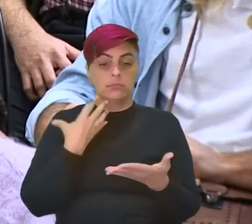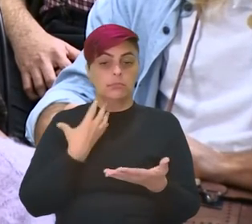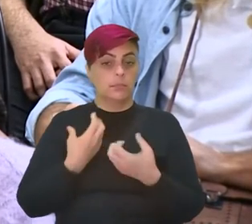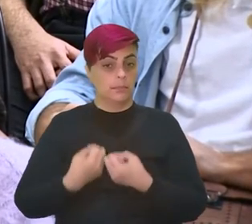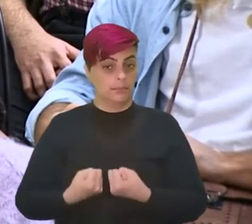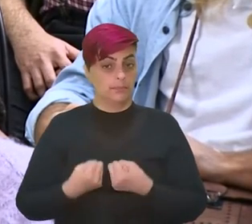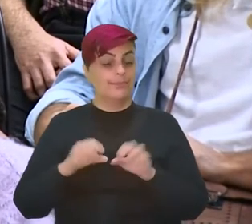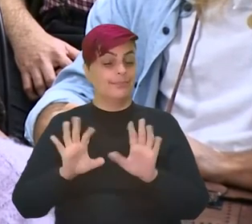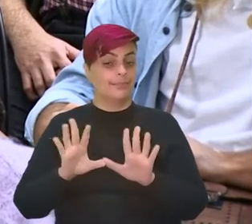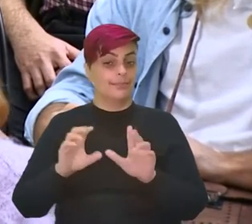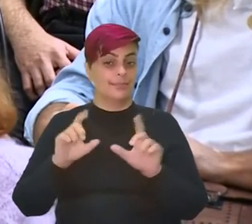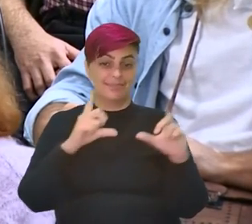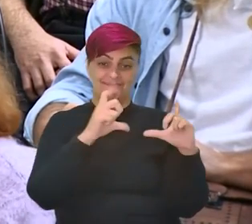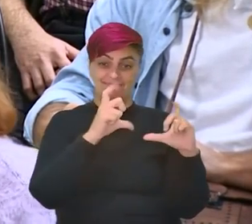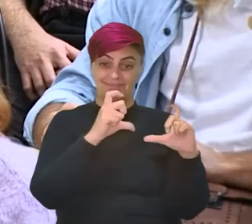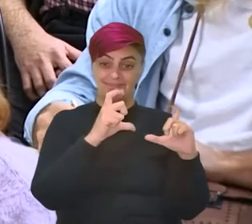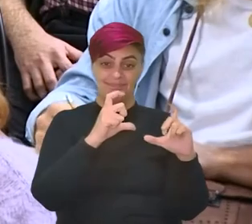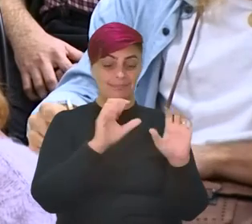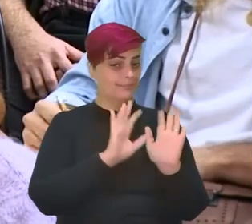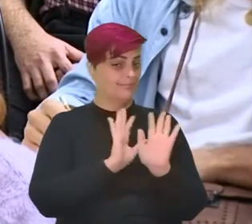texto, mas na imagem não.